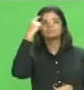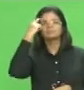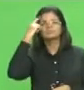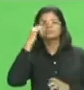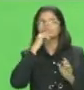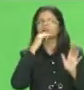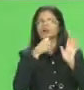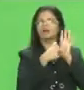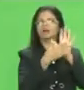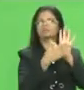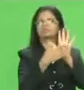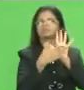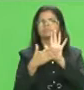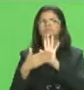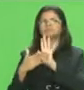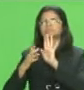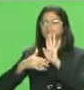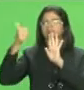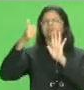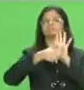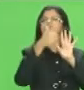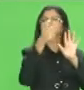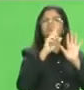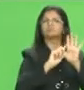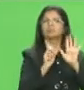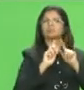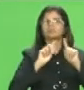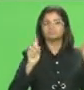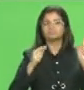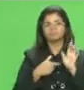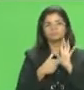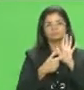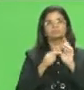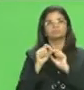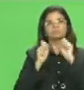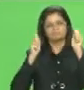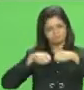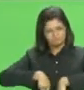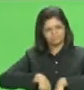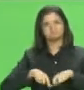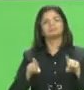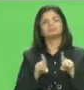exemplo, para mostrar que sou melhor do que você, mas para mostrar que é possível,